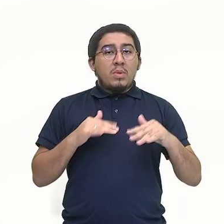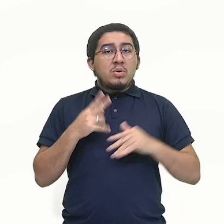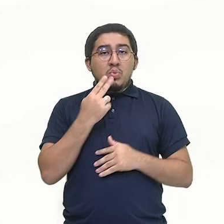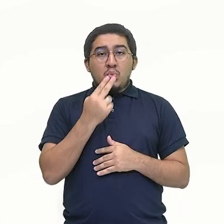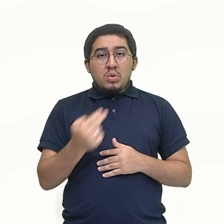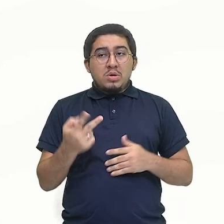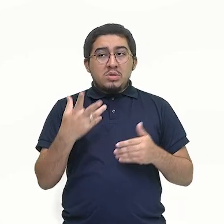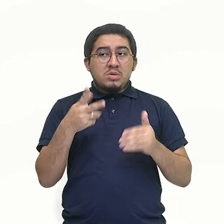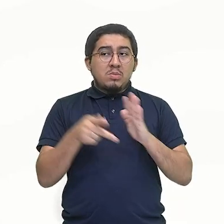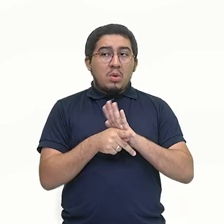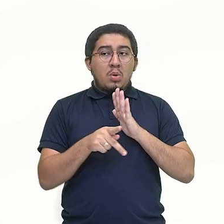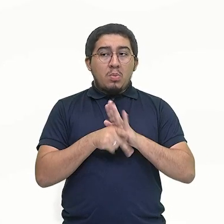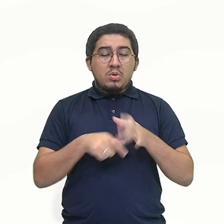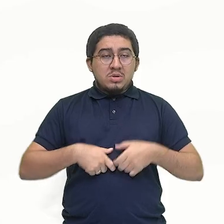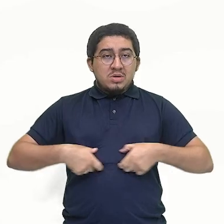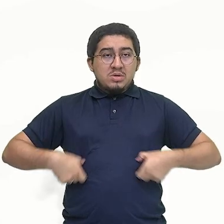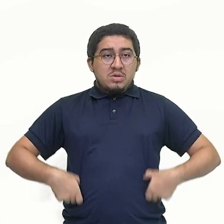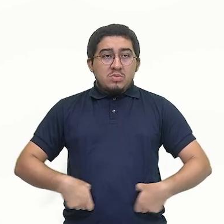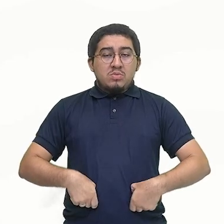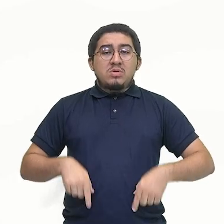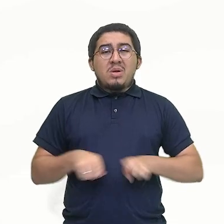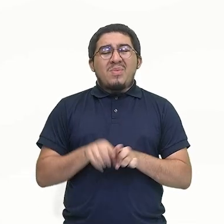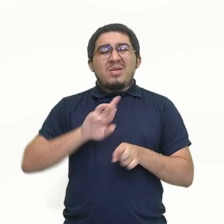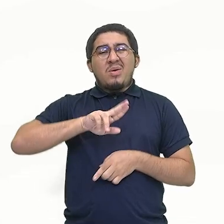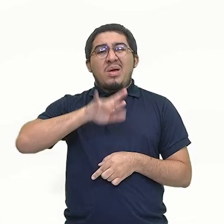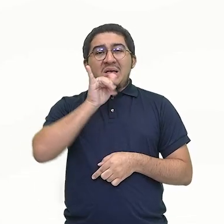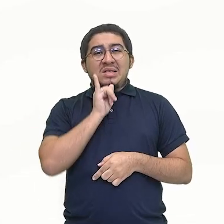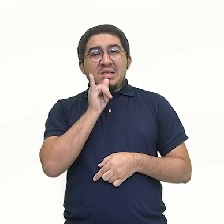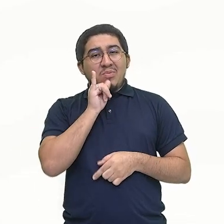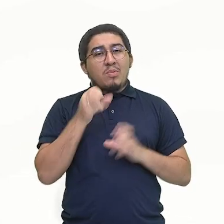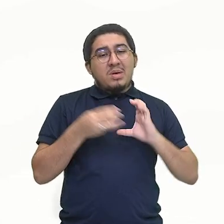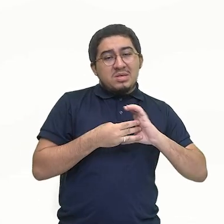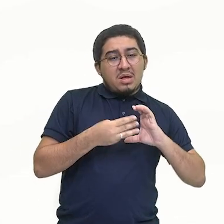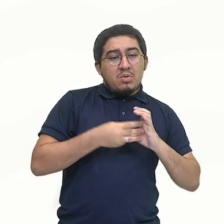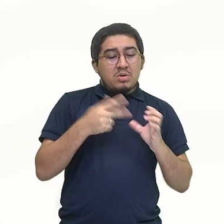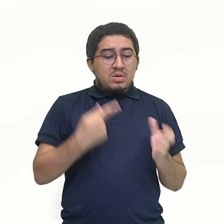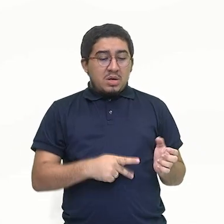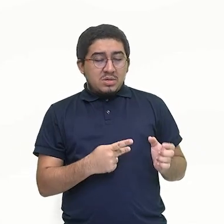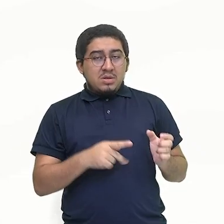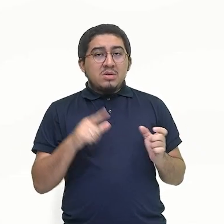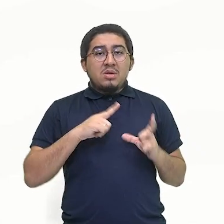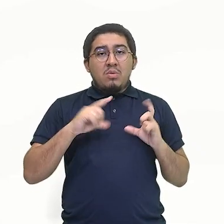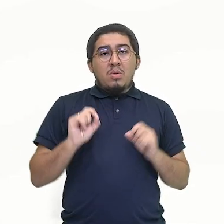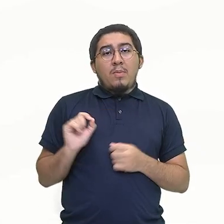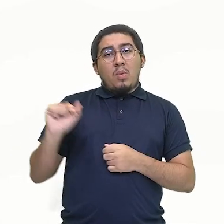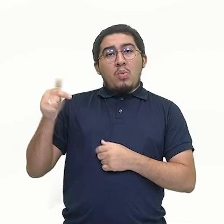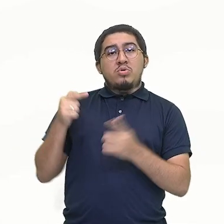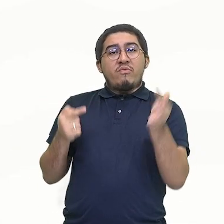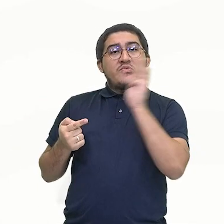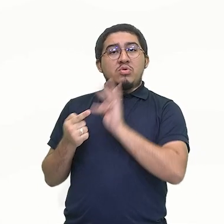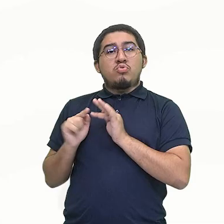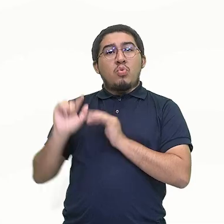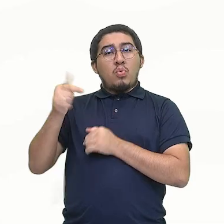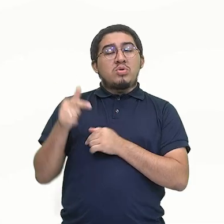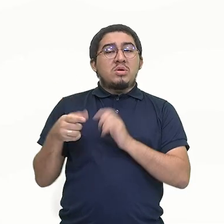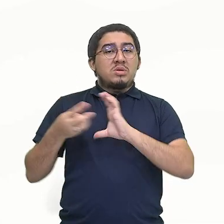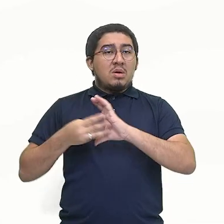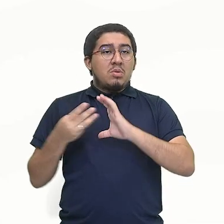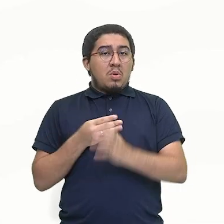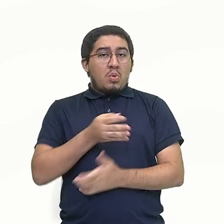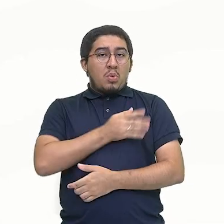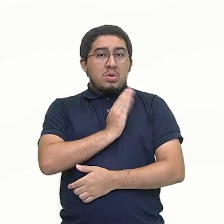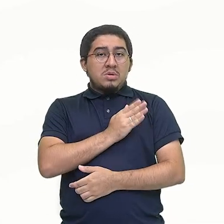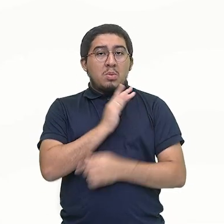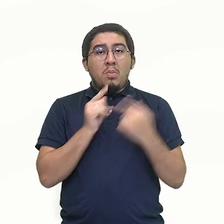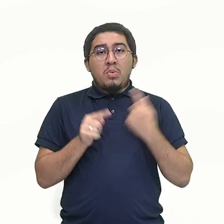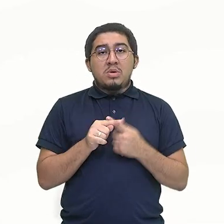do intestino, e nós não podemos esperar que uma célula lá do intestino vai exercer a função de uma célula do coração. Por quê?